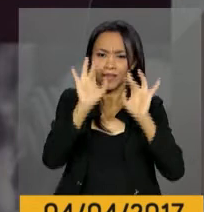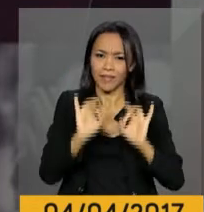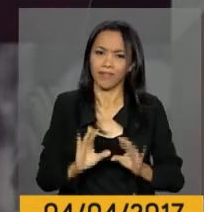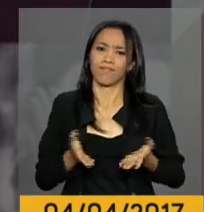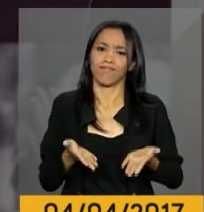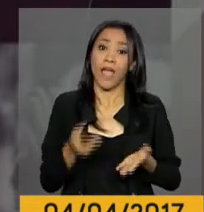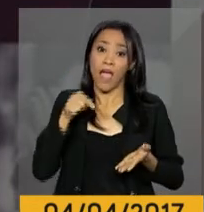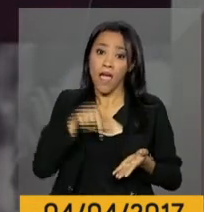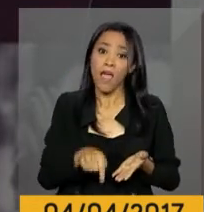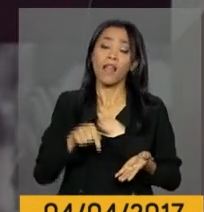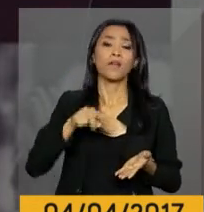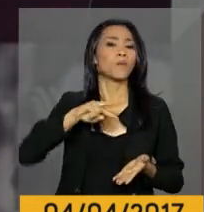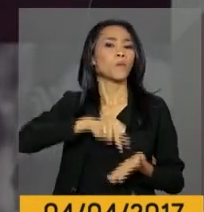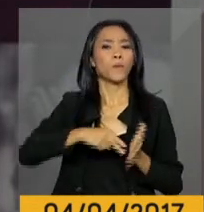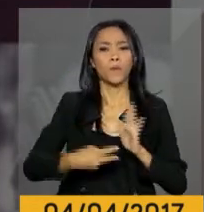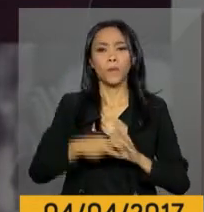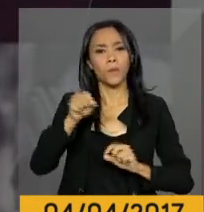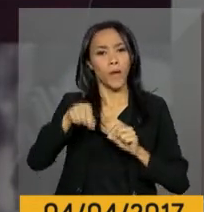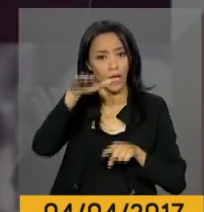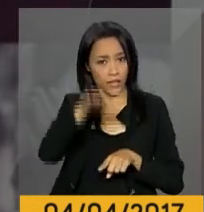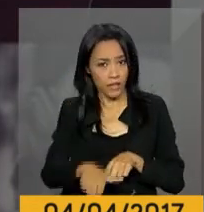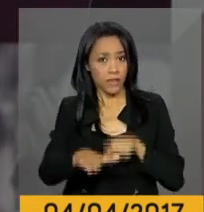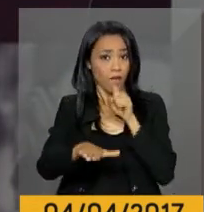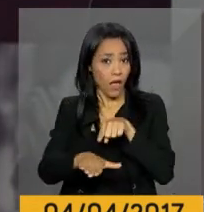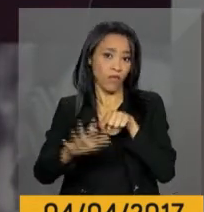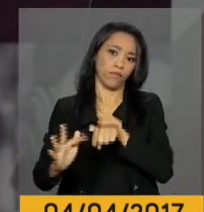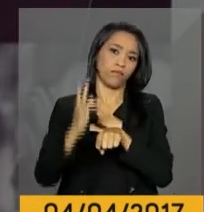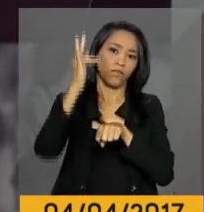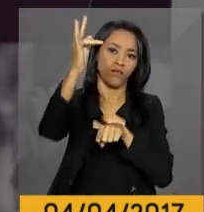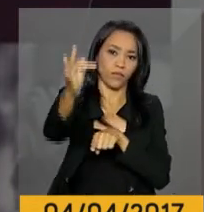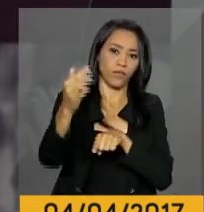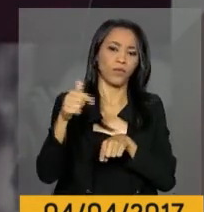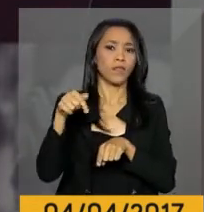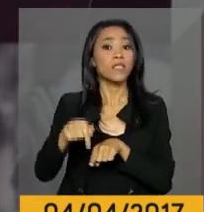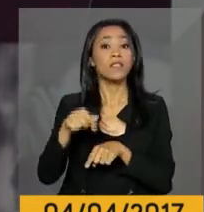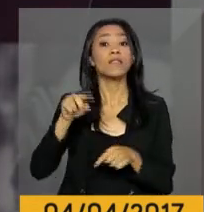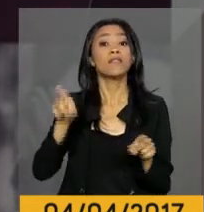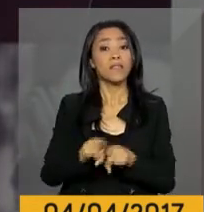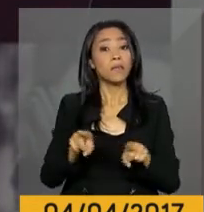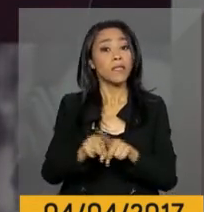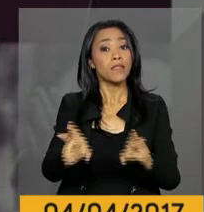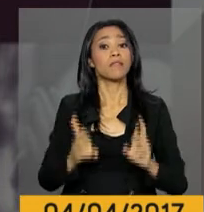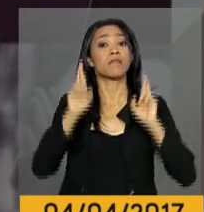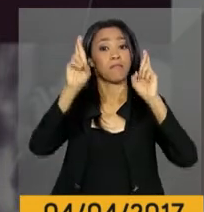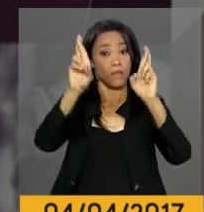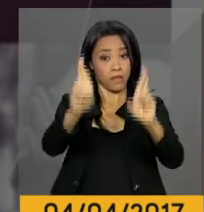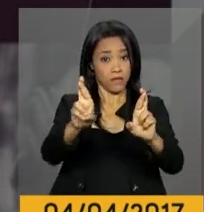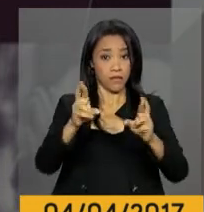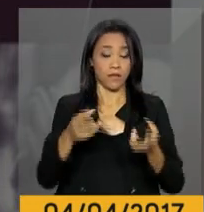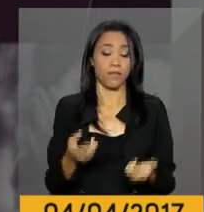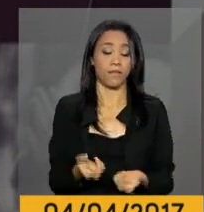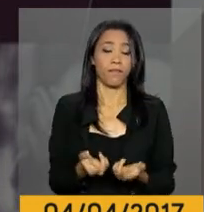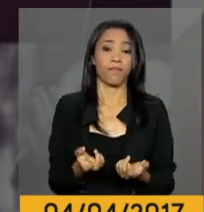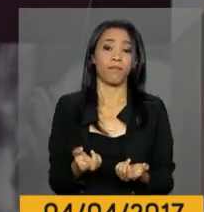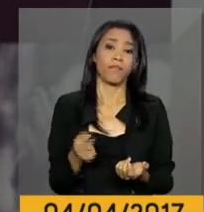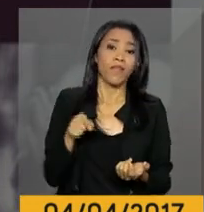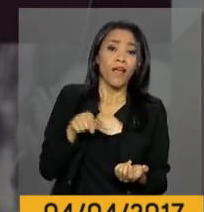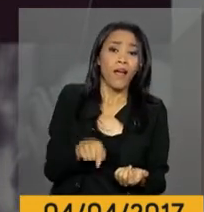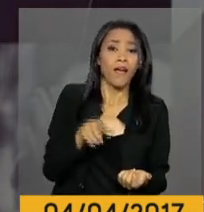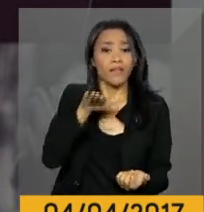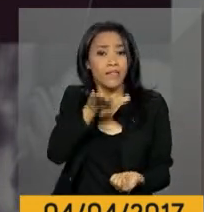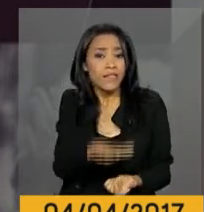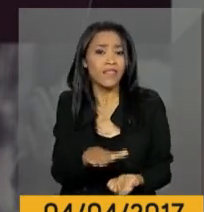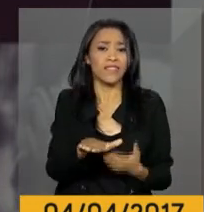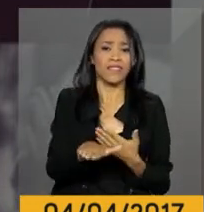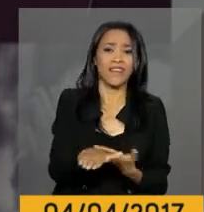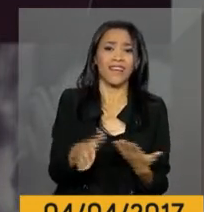o futuro e personifica a esperança. Ao mesmo tempo, é vulnerável